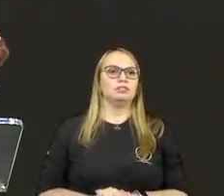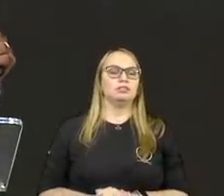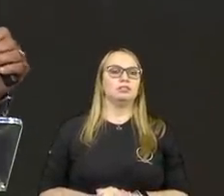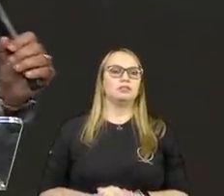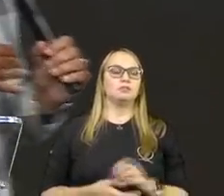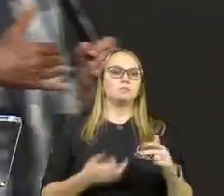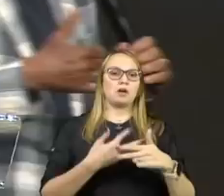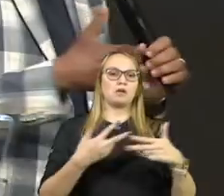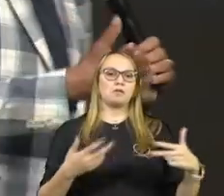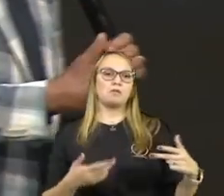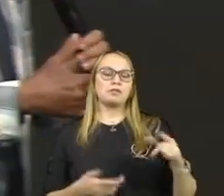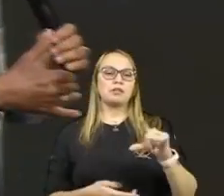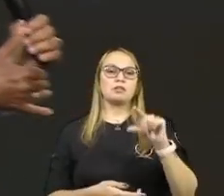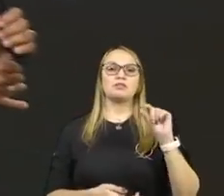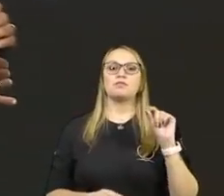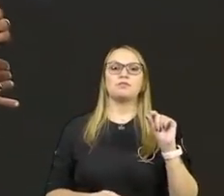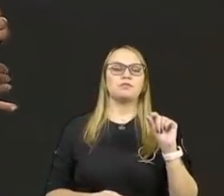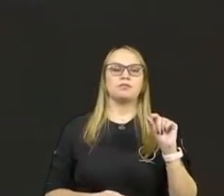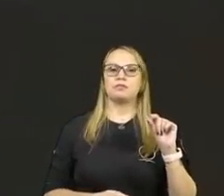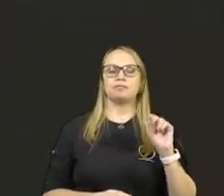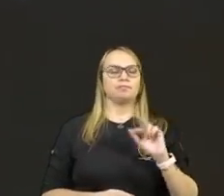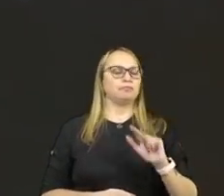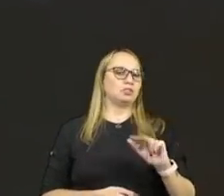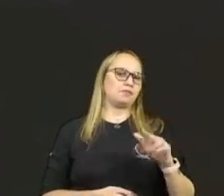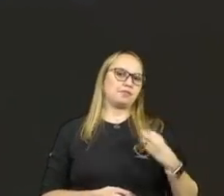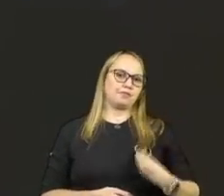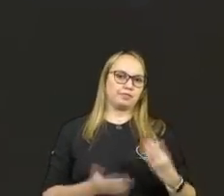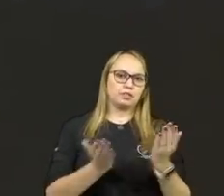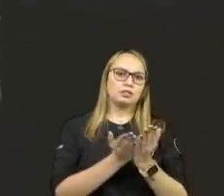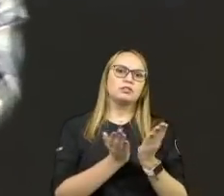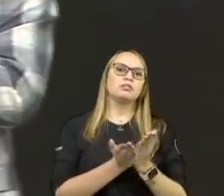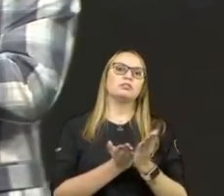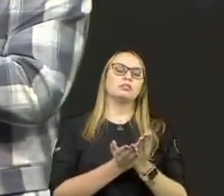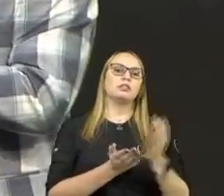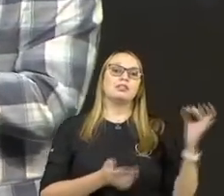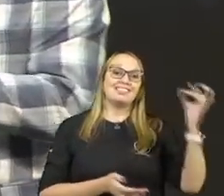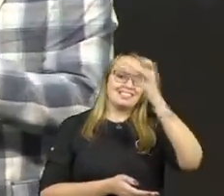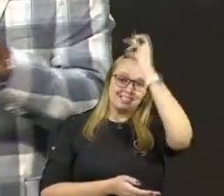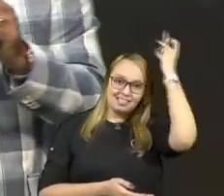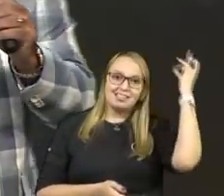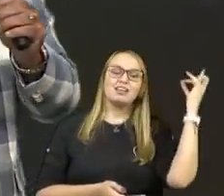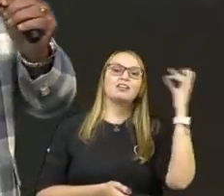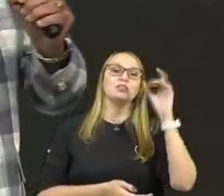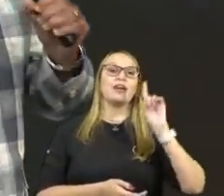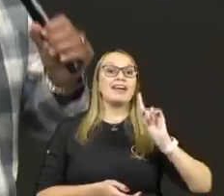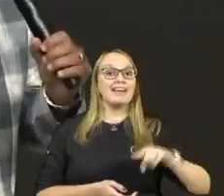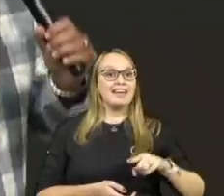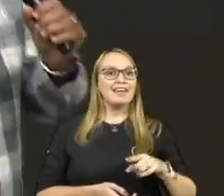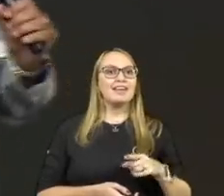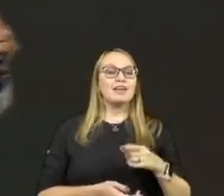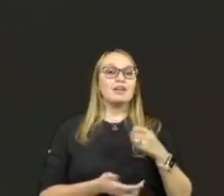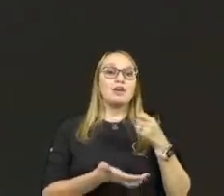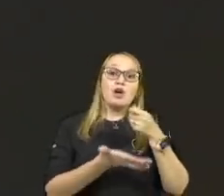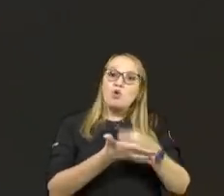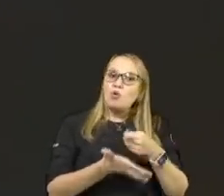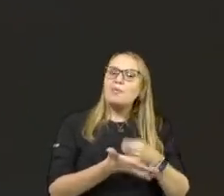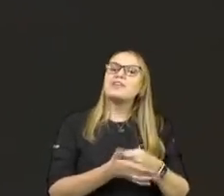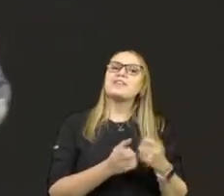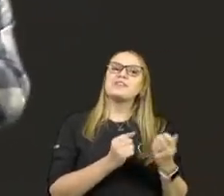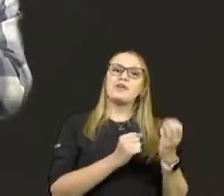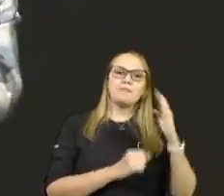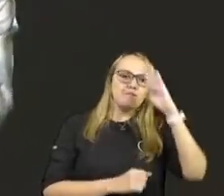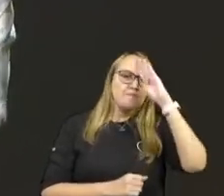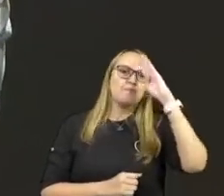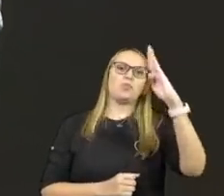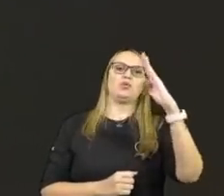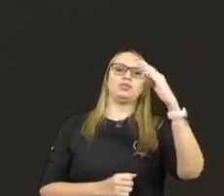coisa opcional da vida cristã. O ser santo é uma condição